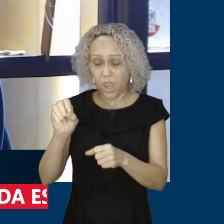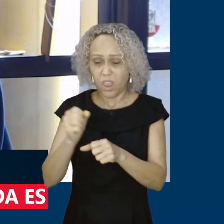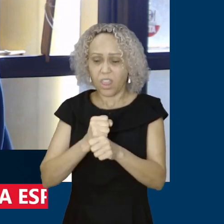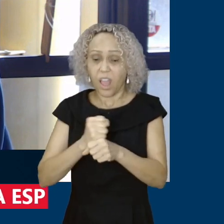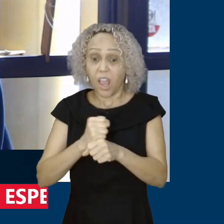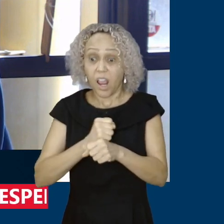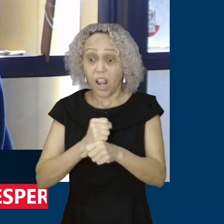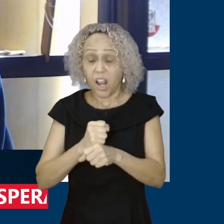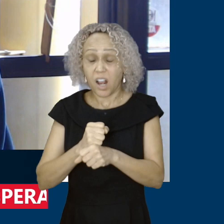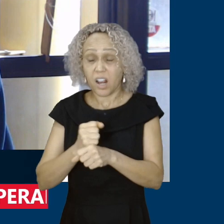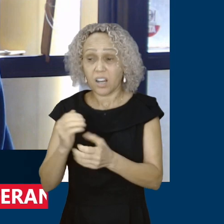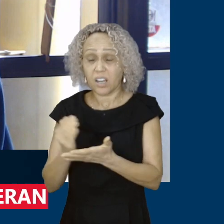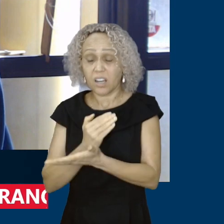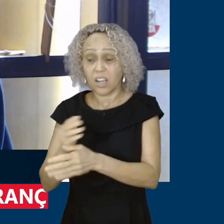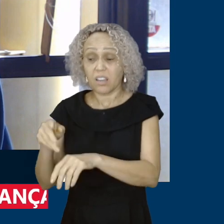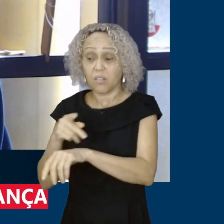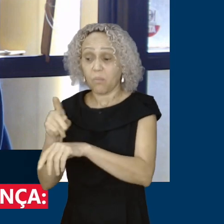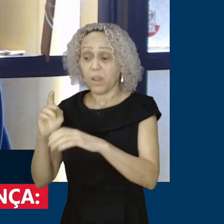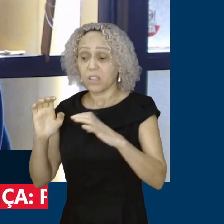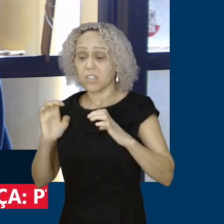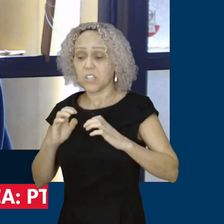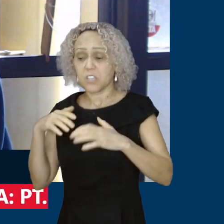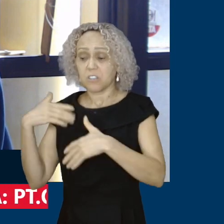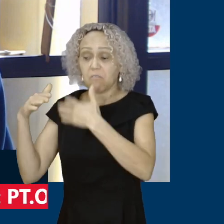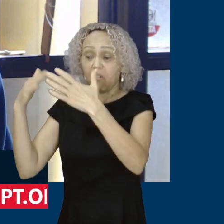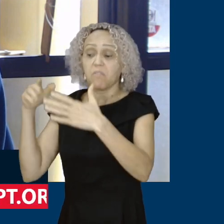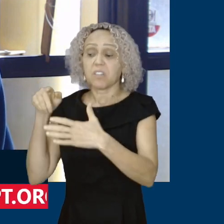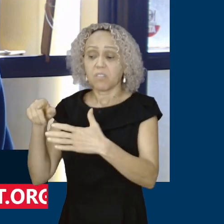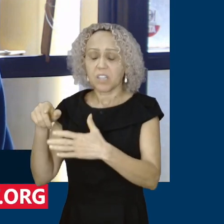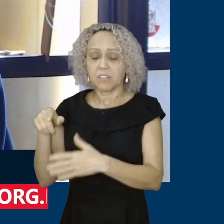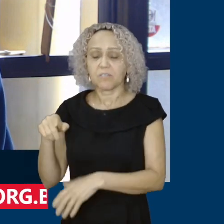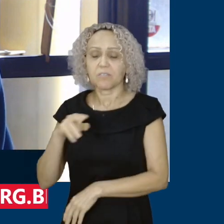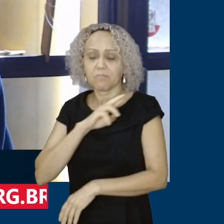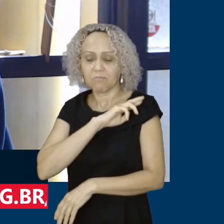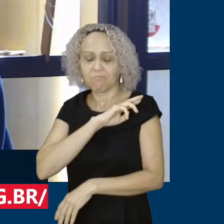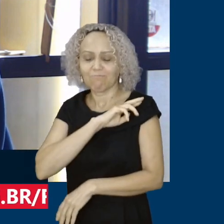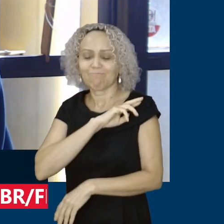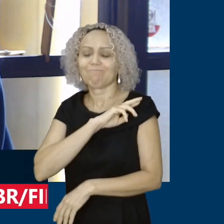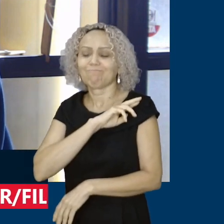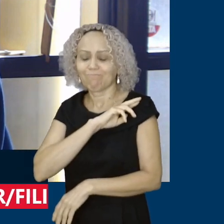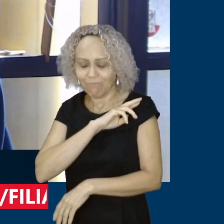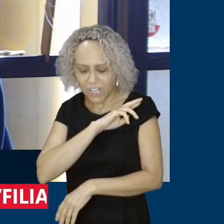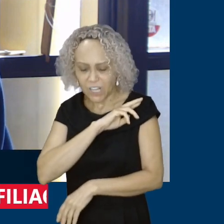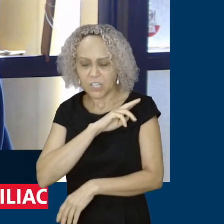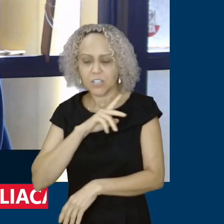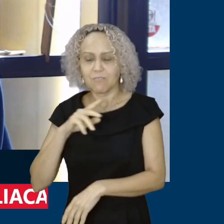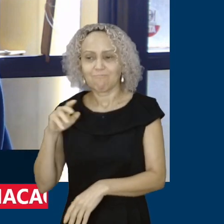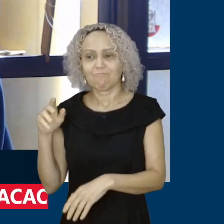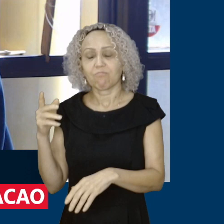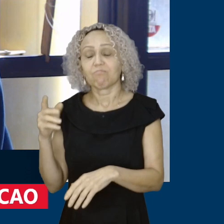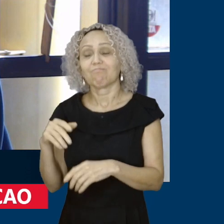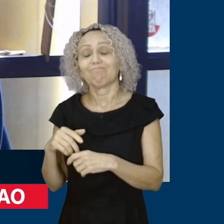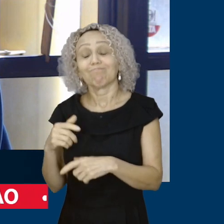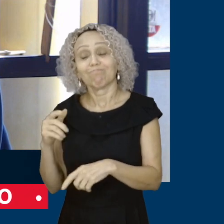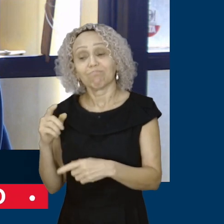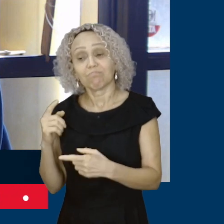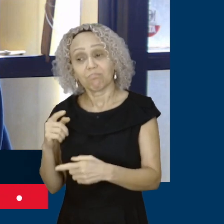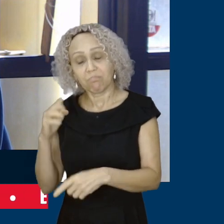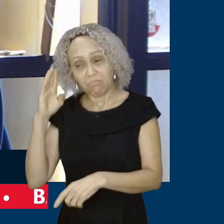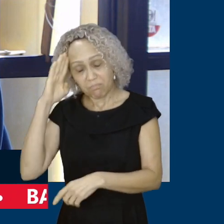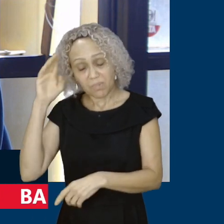provocam as mudanças climáticas. Portanto, eles têm maior responsabilidade e, portanto, eles